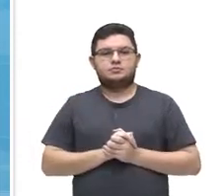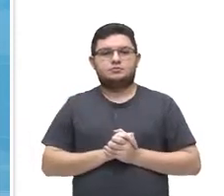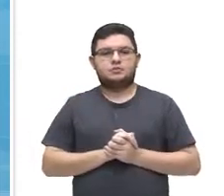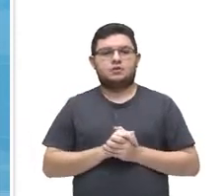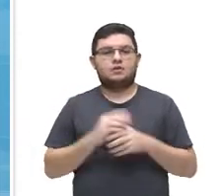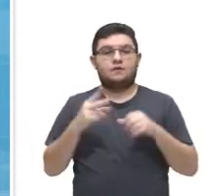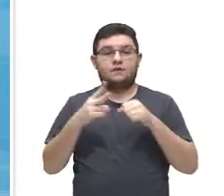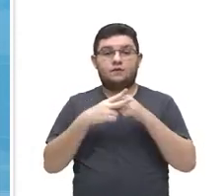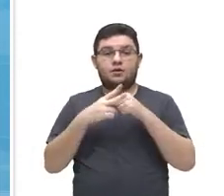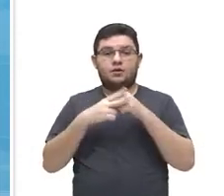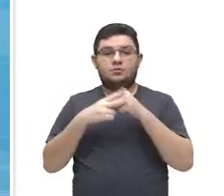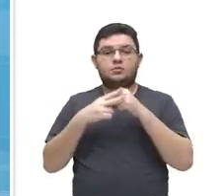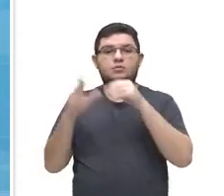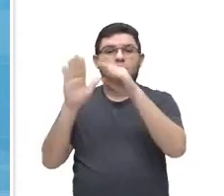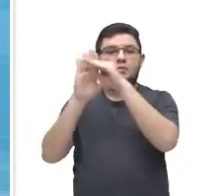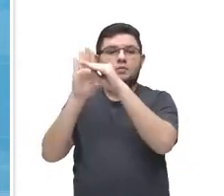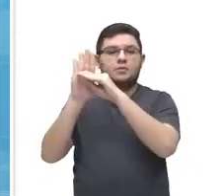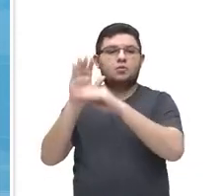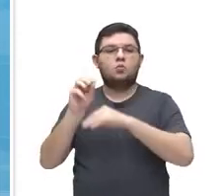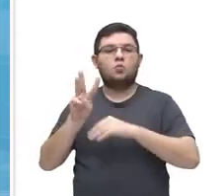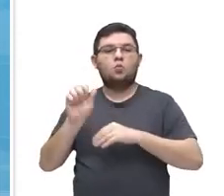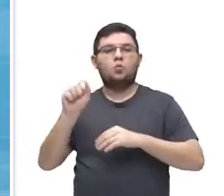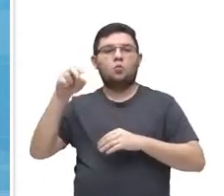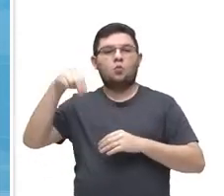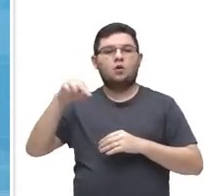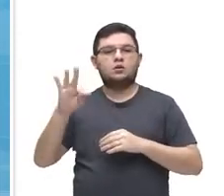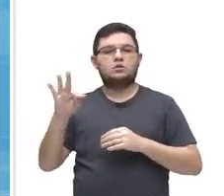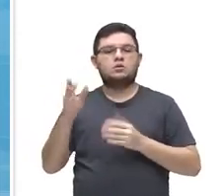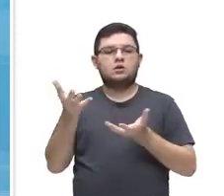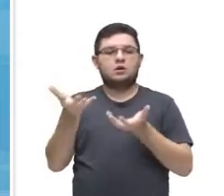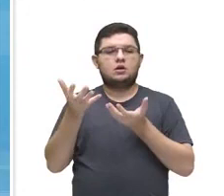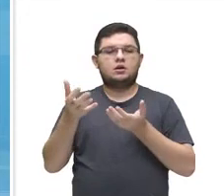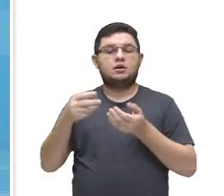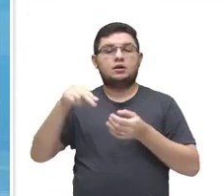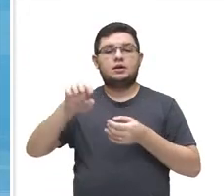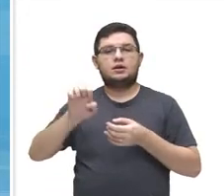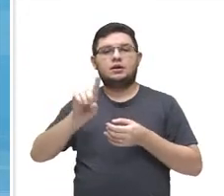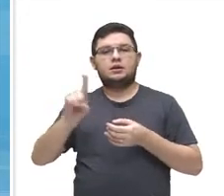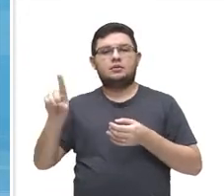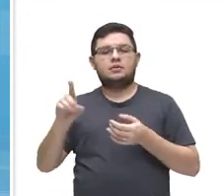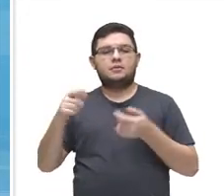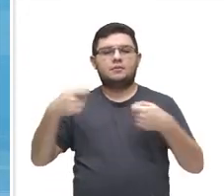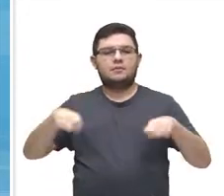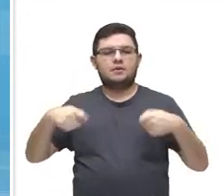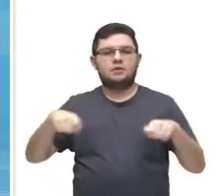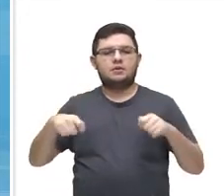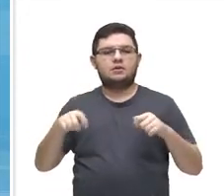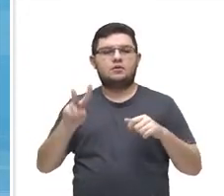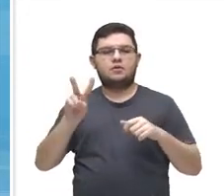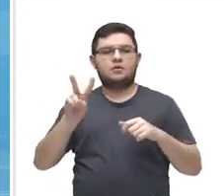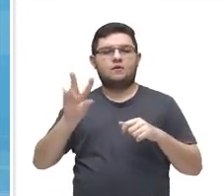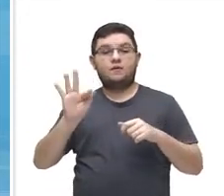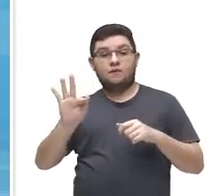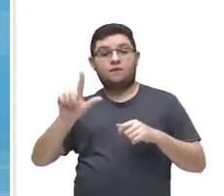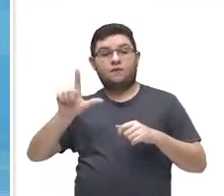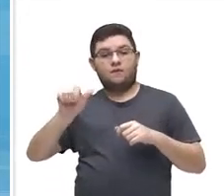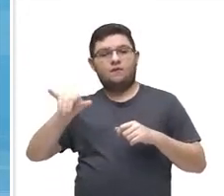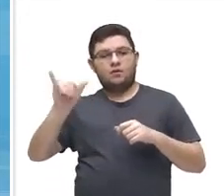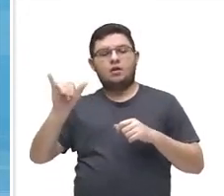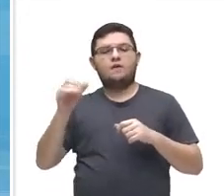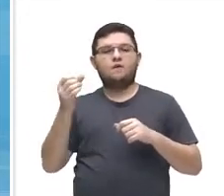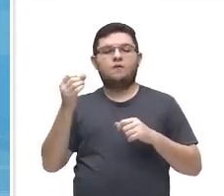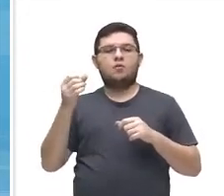Verb list. Want é querer, need, precisar, fly, voar, cry,